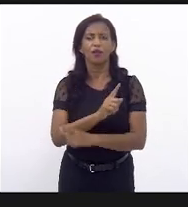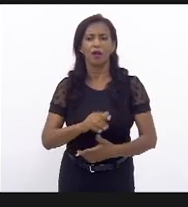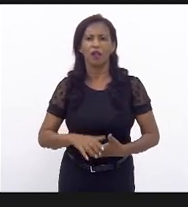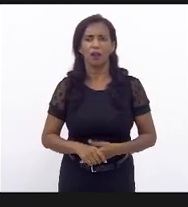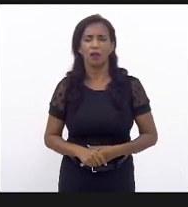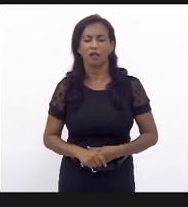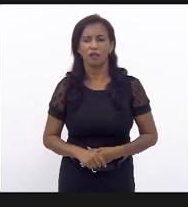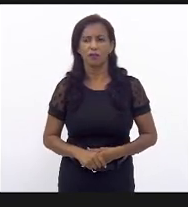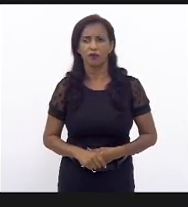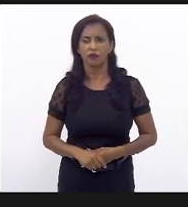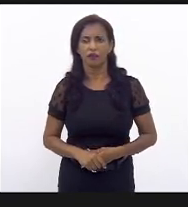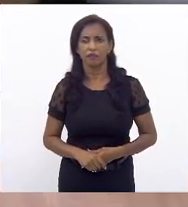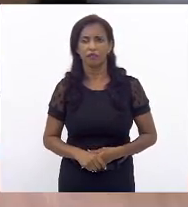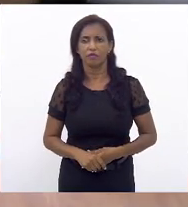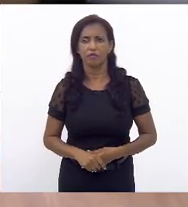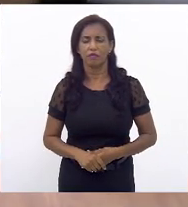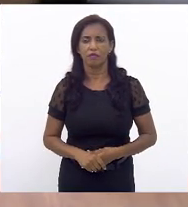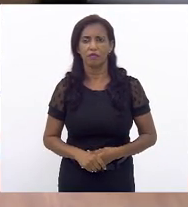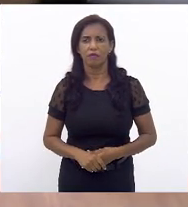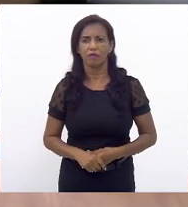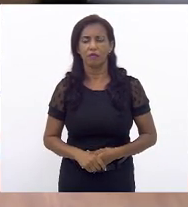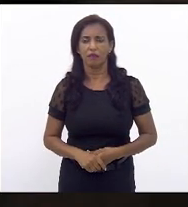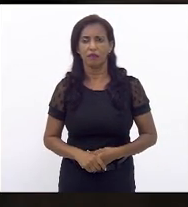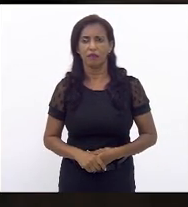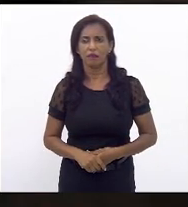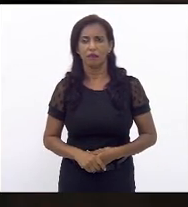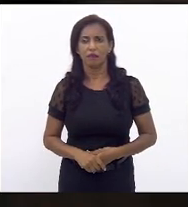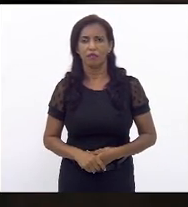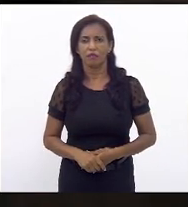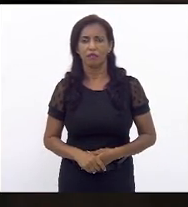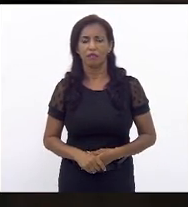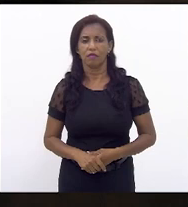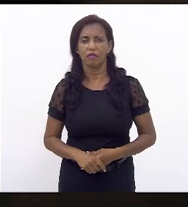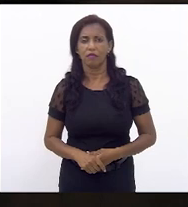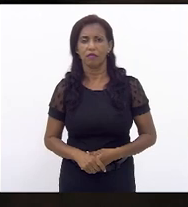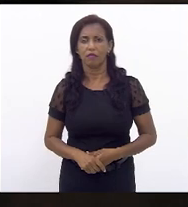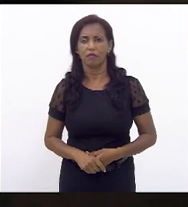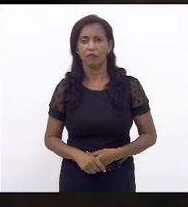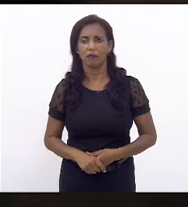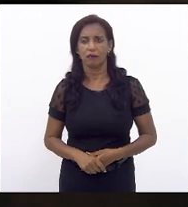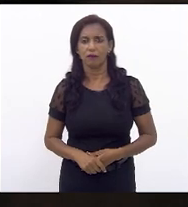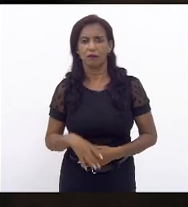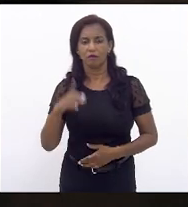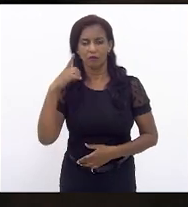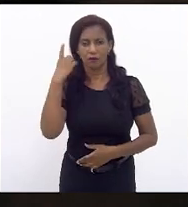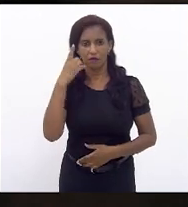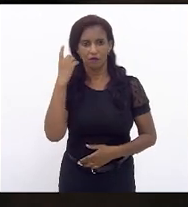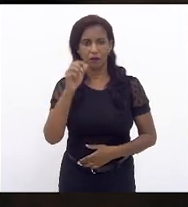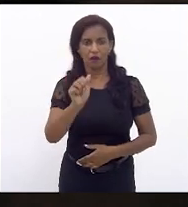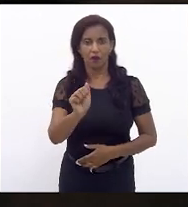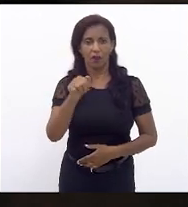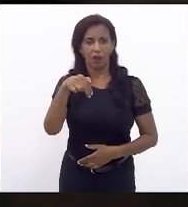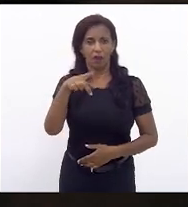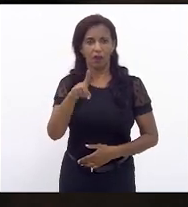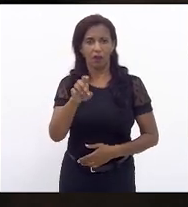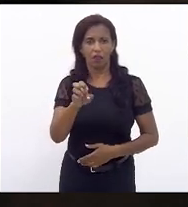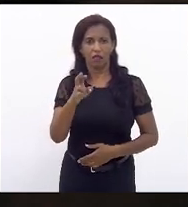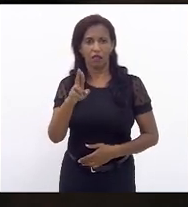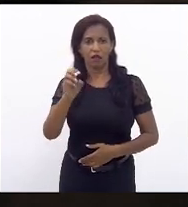Muito obrigada, presidente. Voto não, deputada Adriana Baltazar. Deputado Anderson